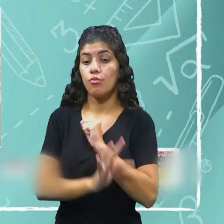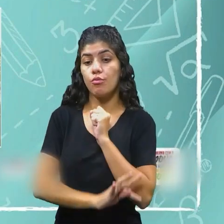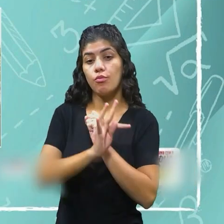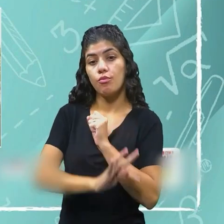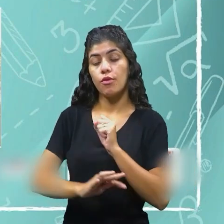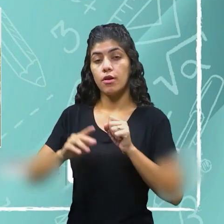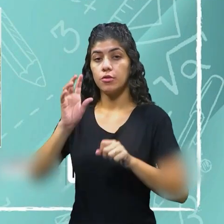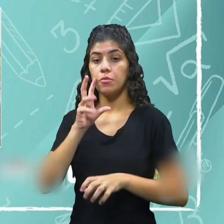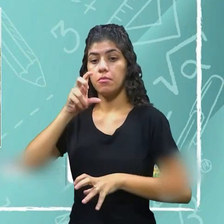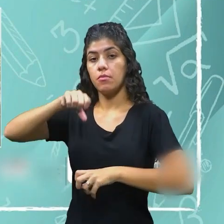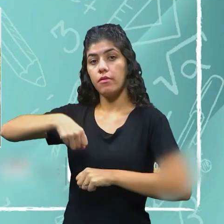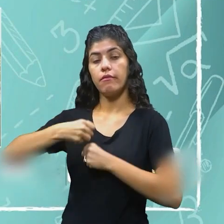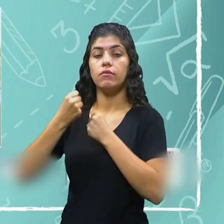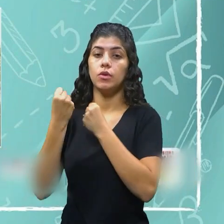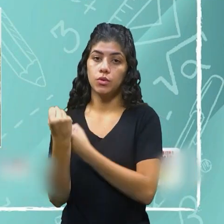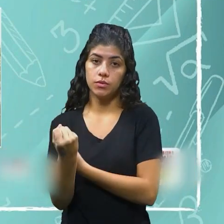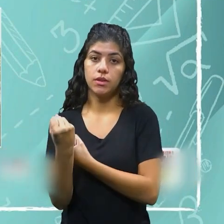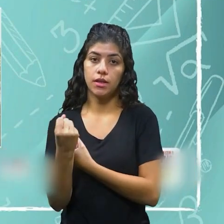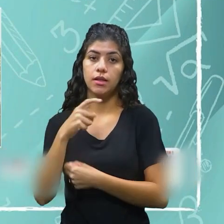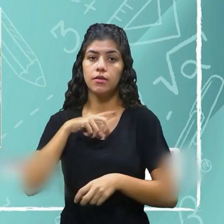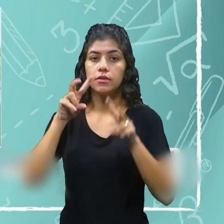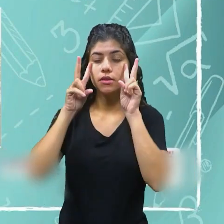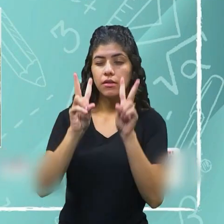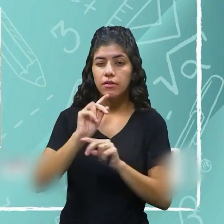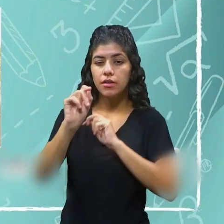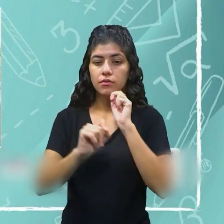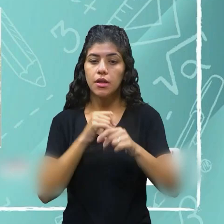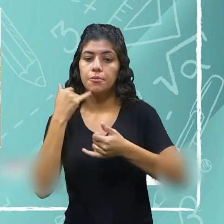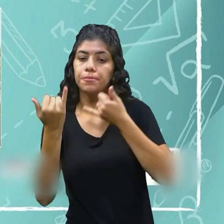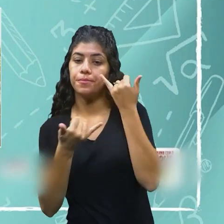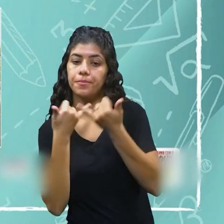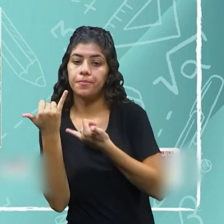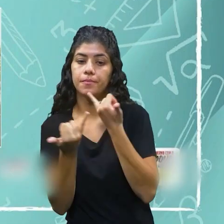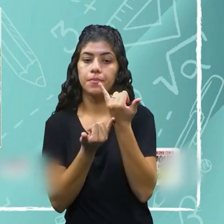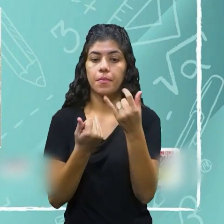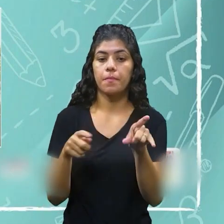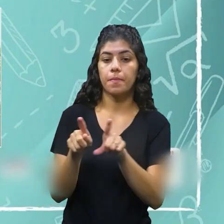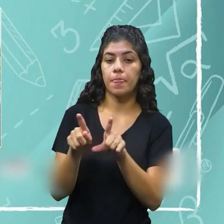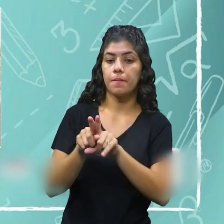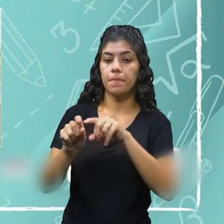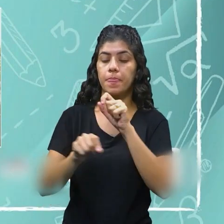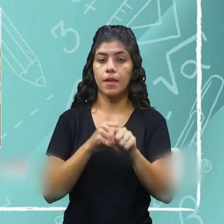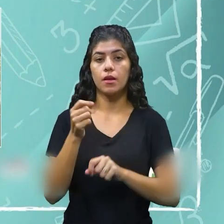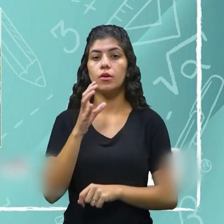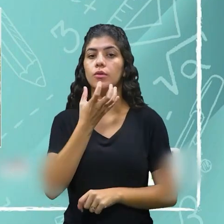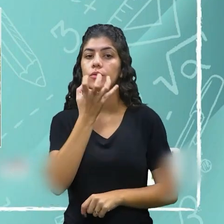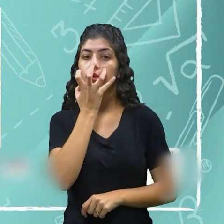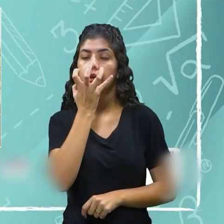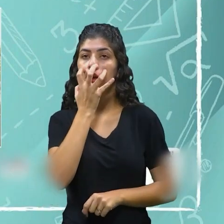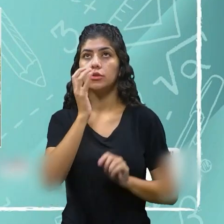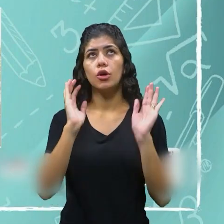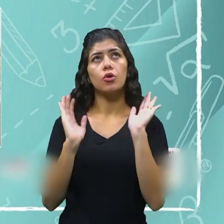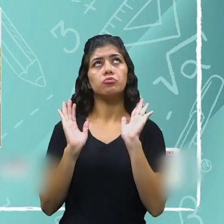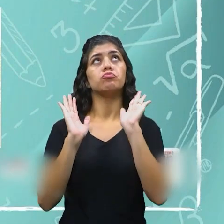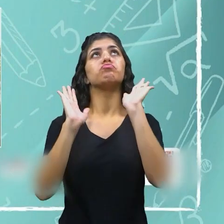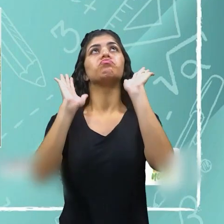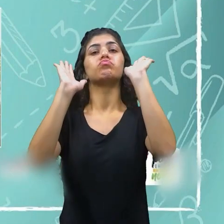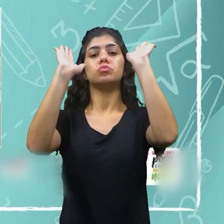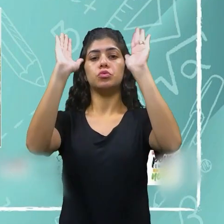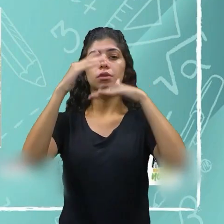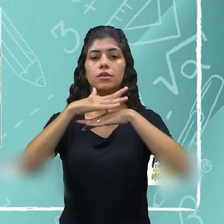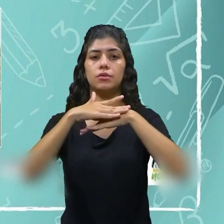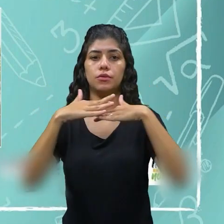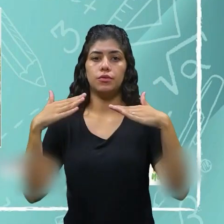está exercendo um trabalho. Aqui você vê aqui uma brincadeira, né? Como se um cachorro estivesse levantando aqui verticalmente